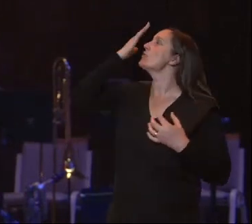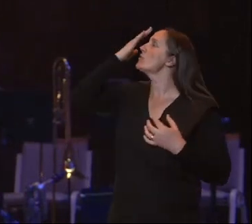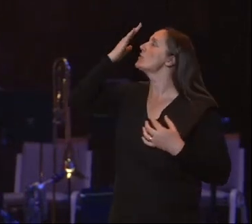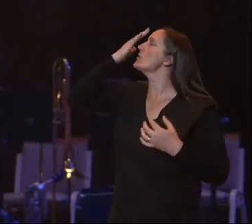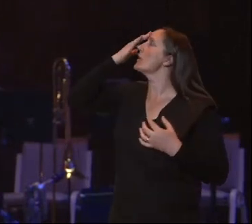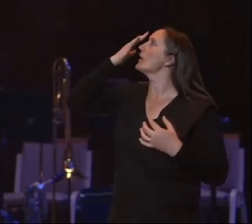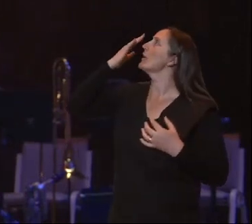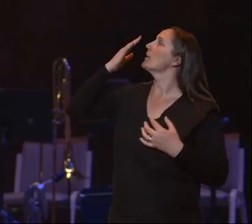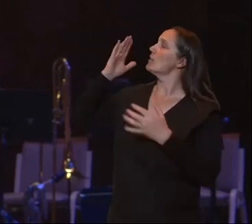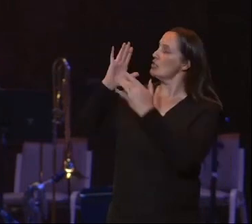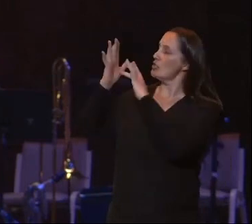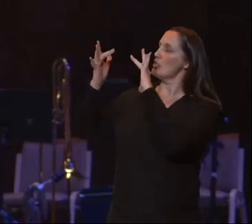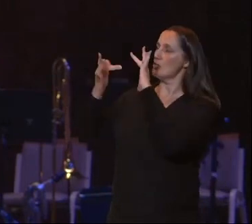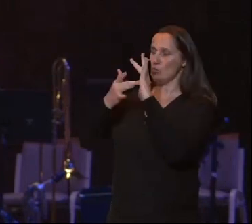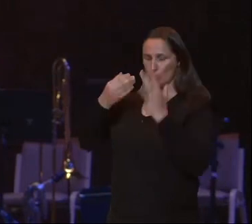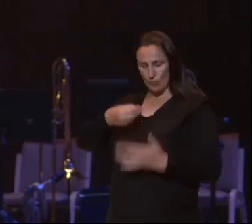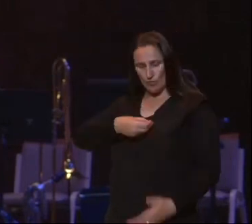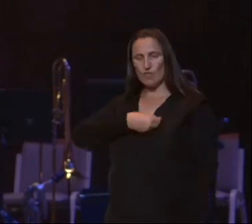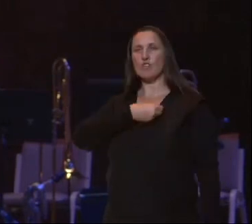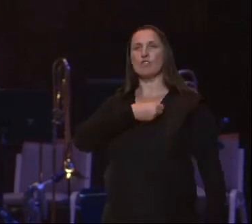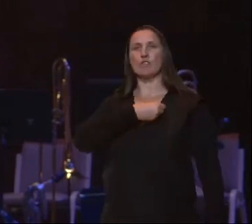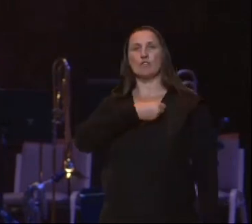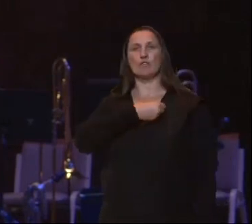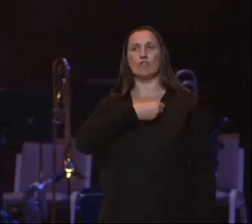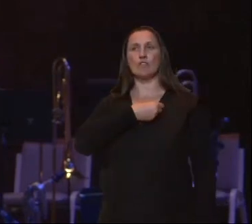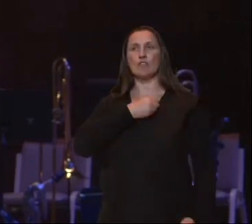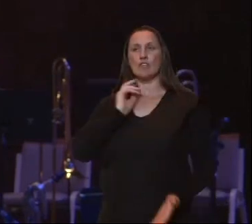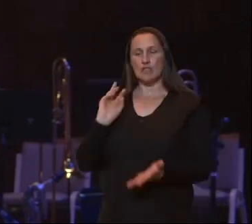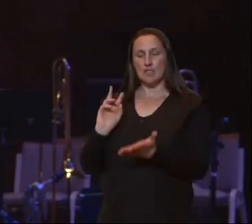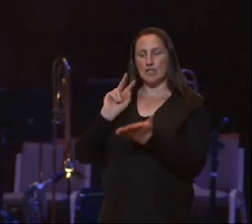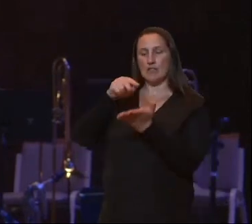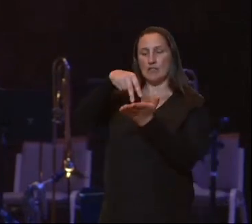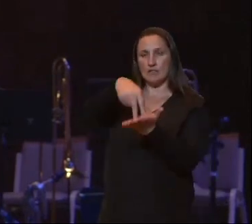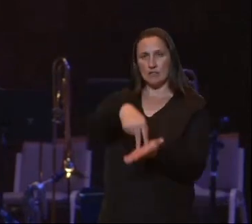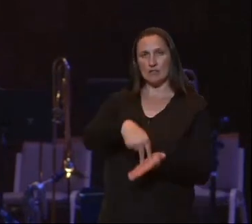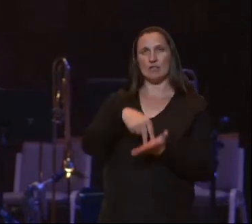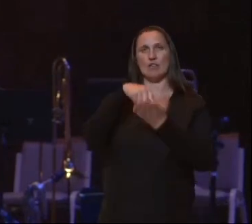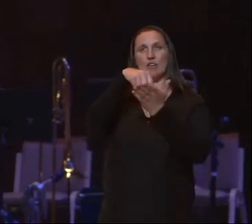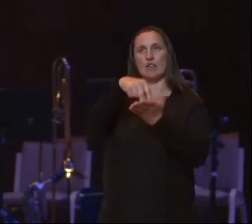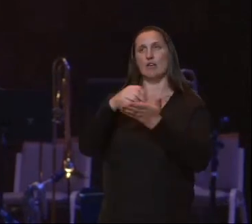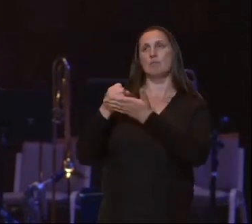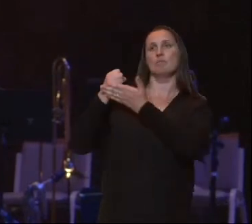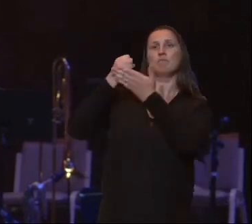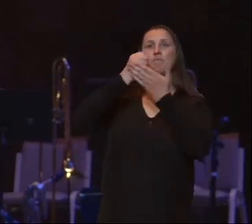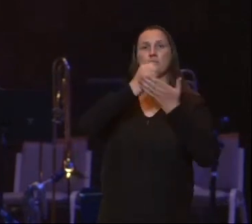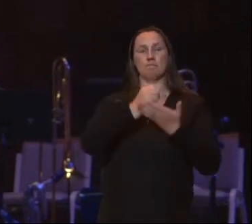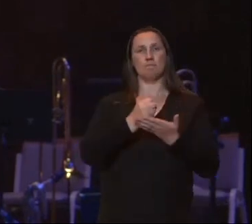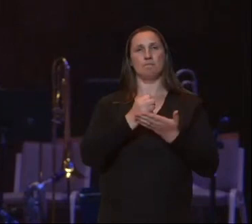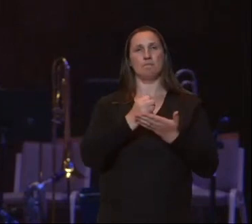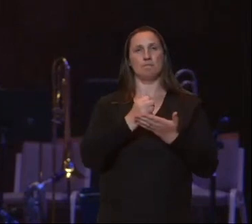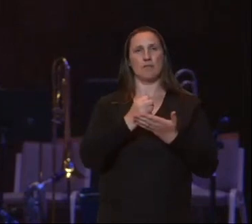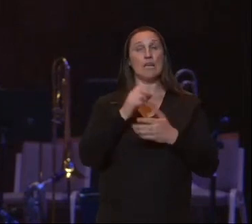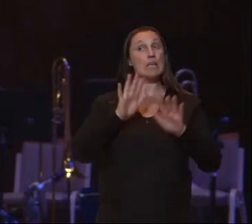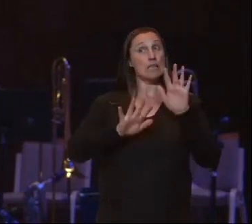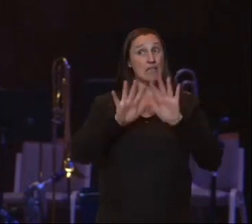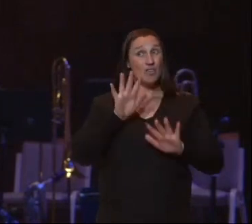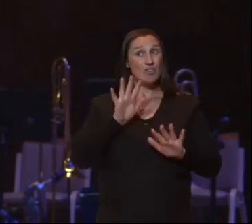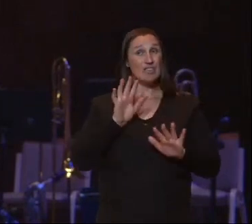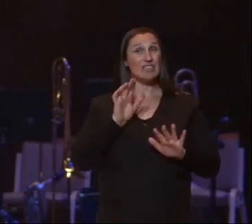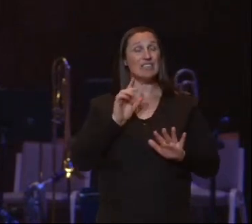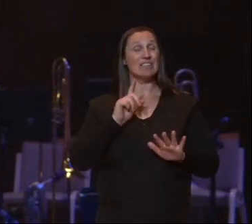resgatador vive e ele se levantará sobre a terra. Talvez existem situações